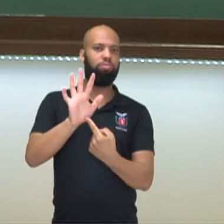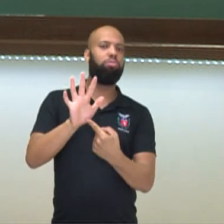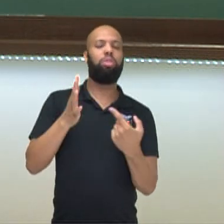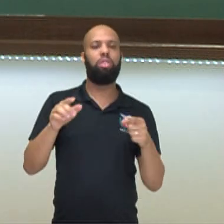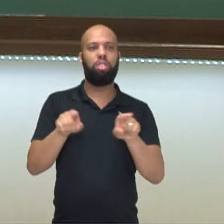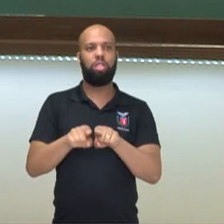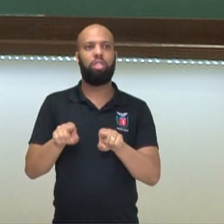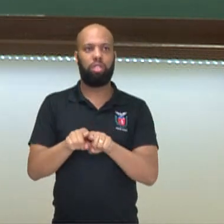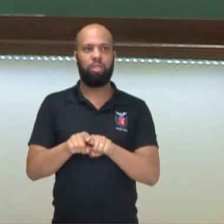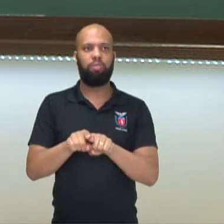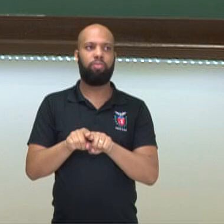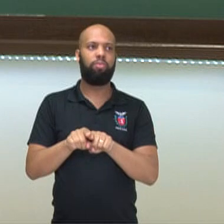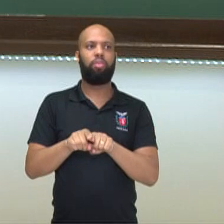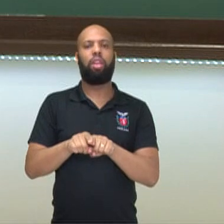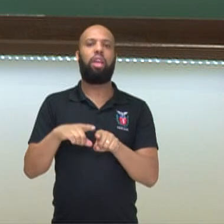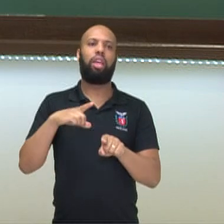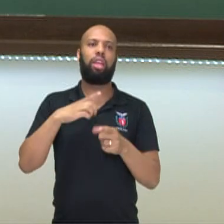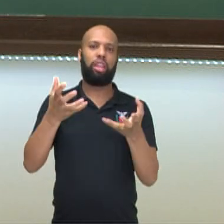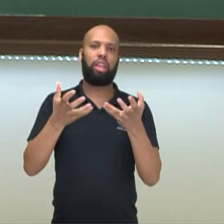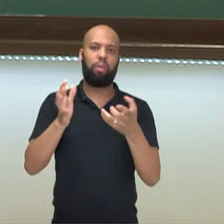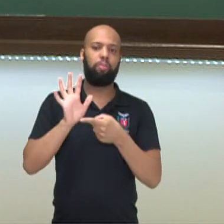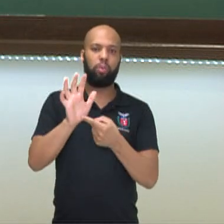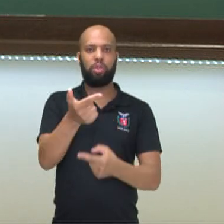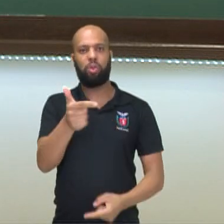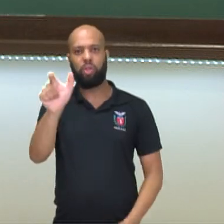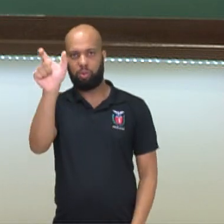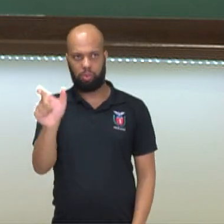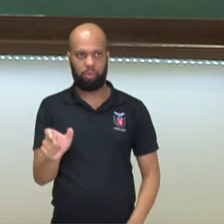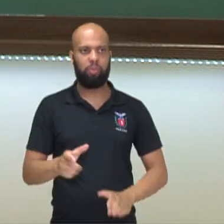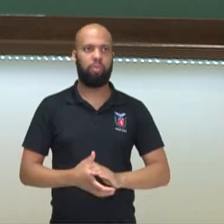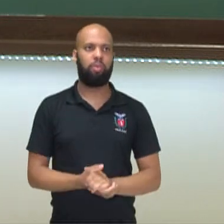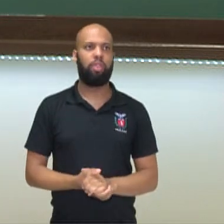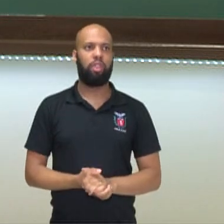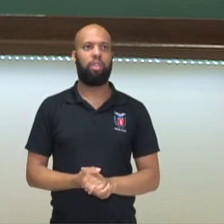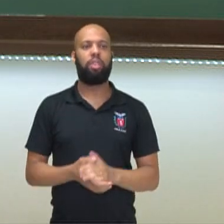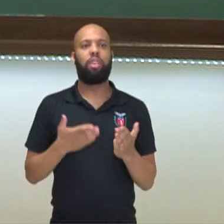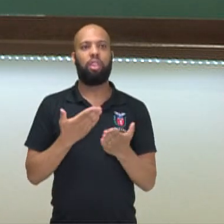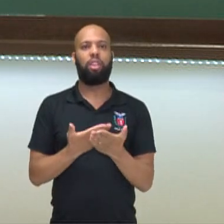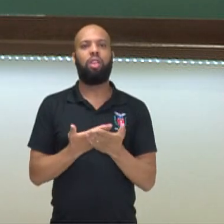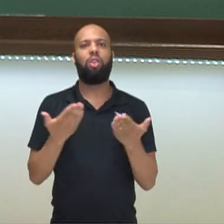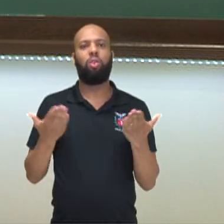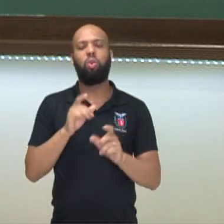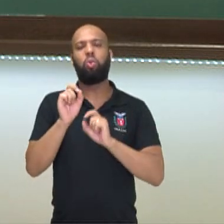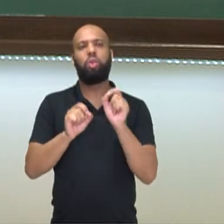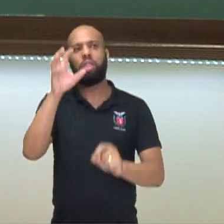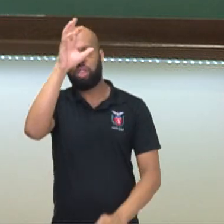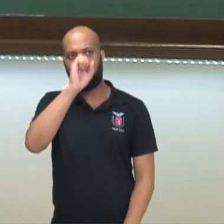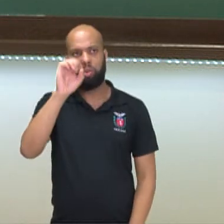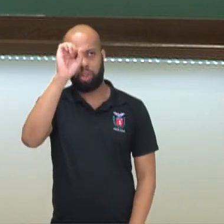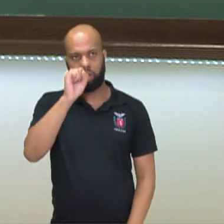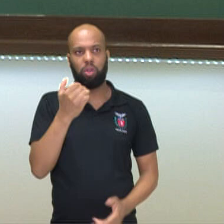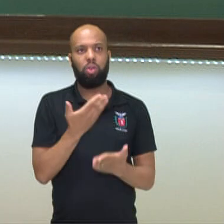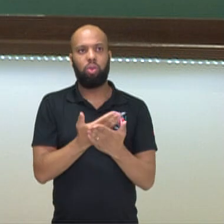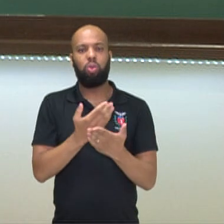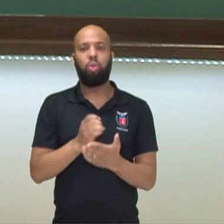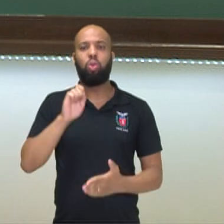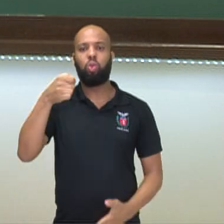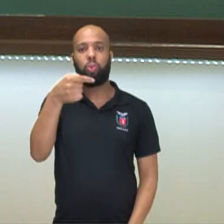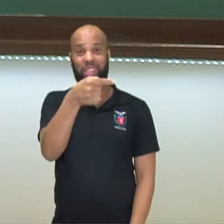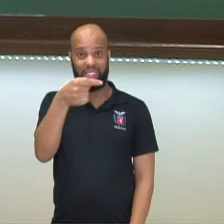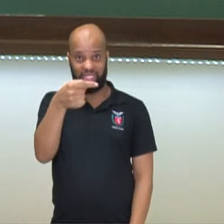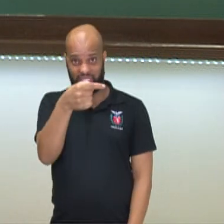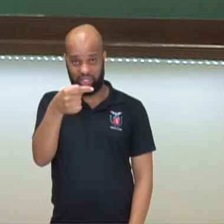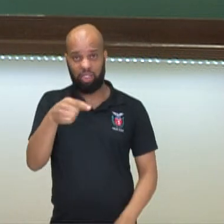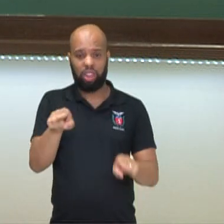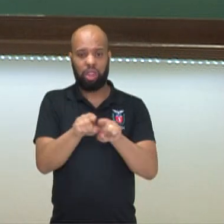orientar, quer passar para as outras pessoas. Então, nesta aula, nós estudamos sobre o hífen